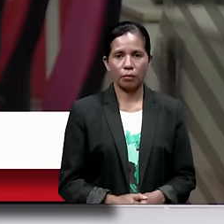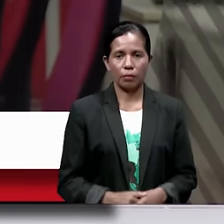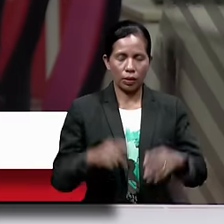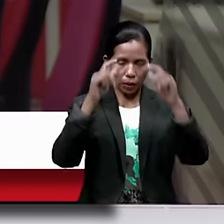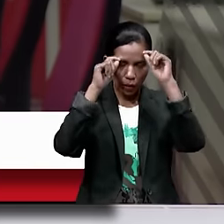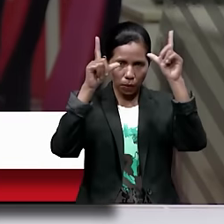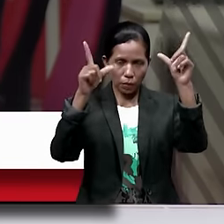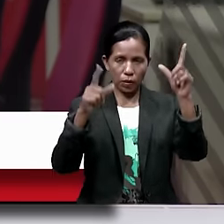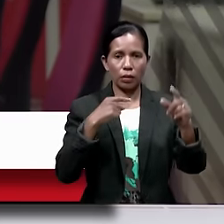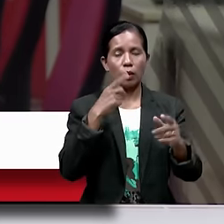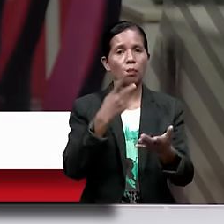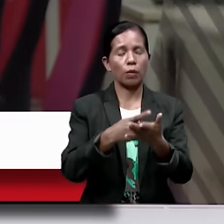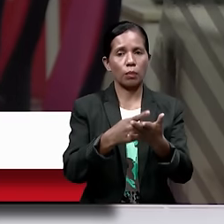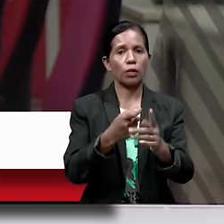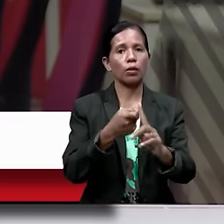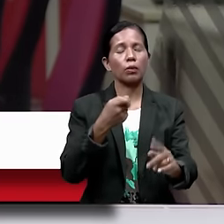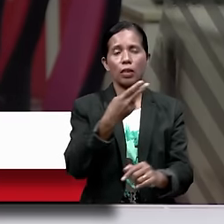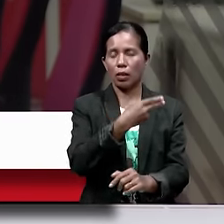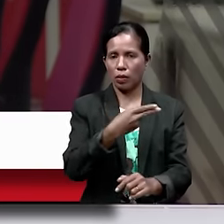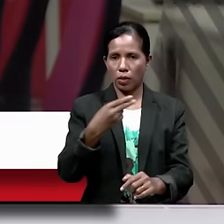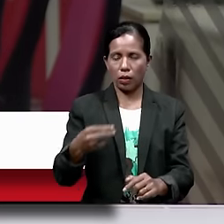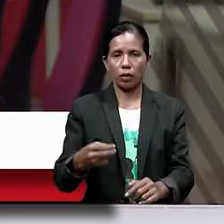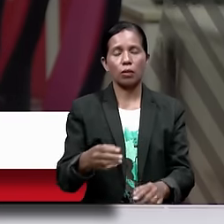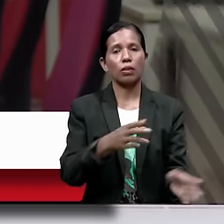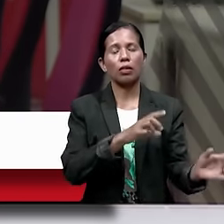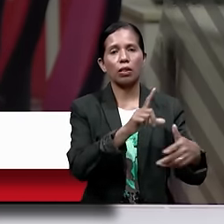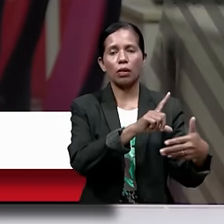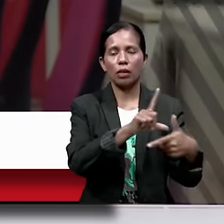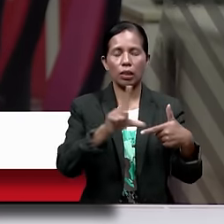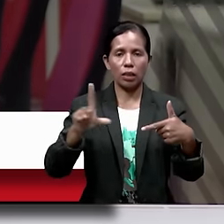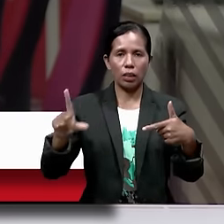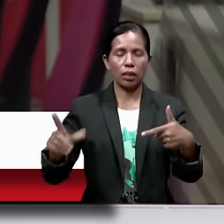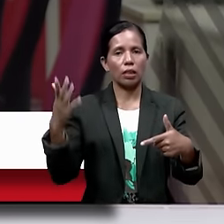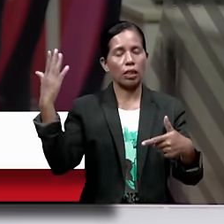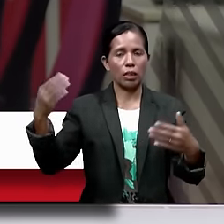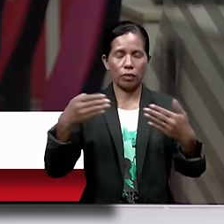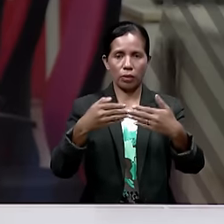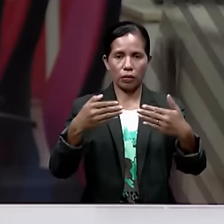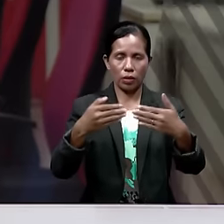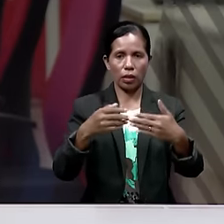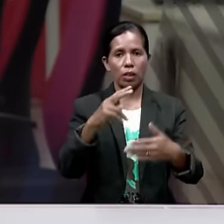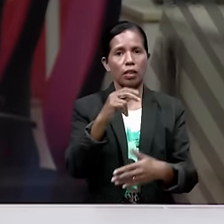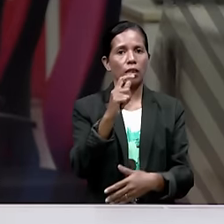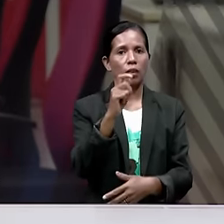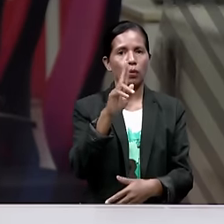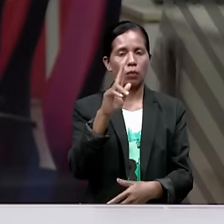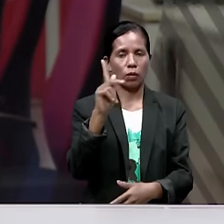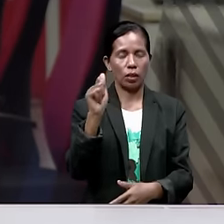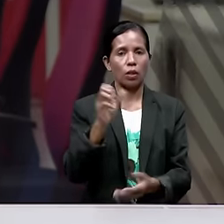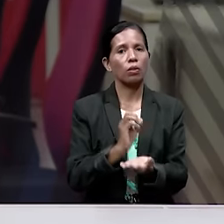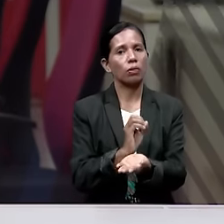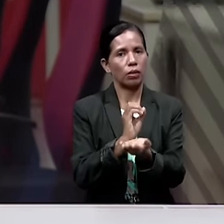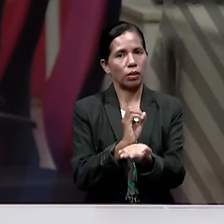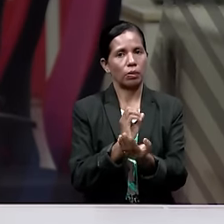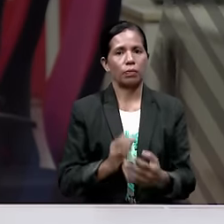Timor Leste rejeita proposta husi Indonesia hodi dada linha mediana iha fronteira nak tuka.